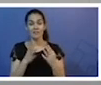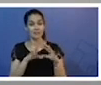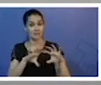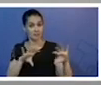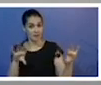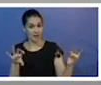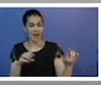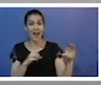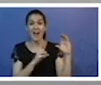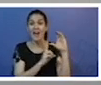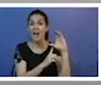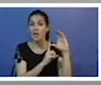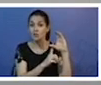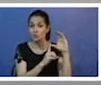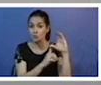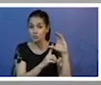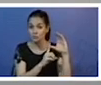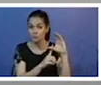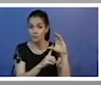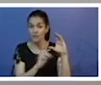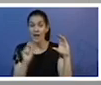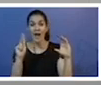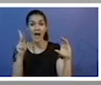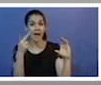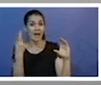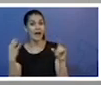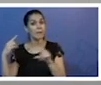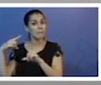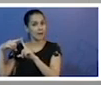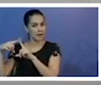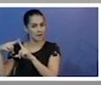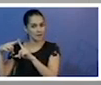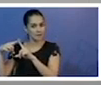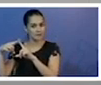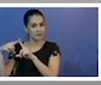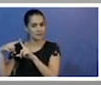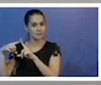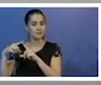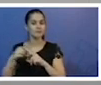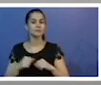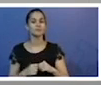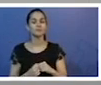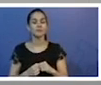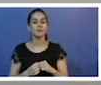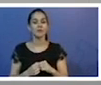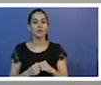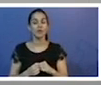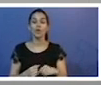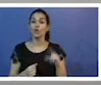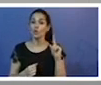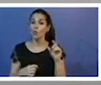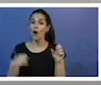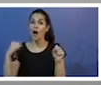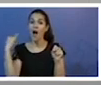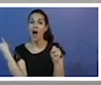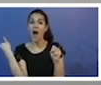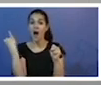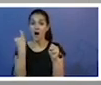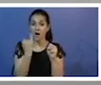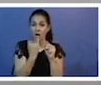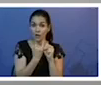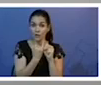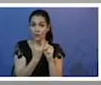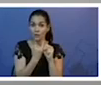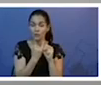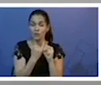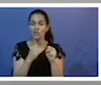cátion diferente de H+, eu falei H-, um cátion diferente de H+, e um ânion diferente de OH-.